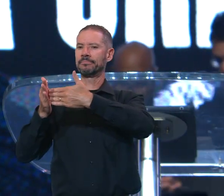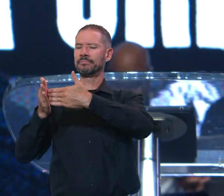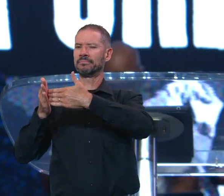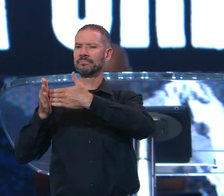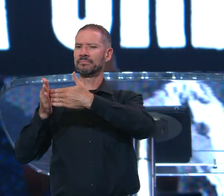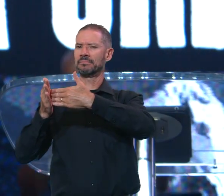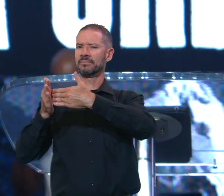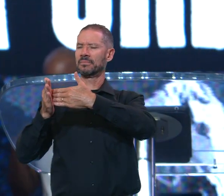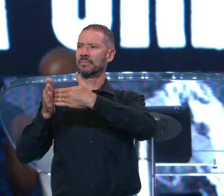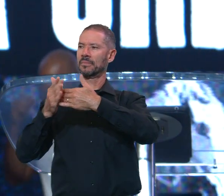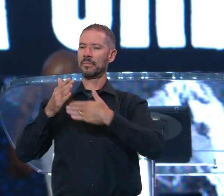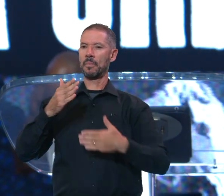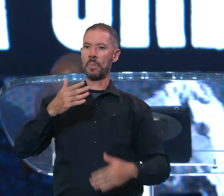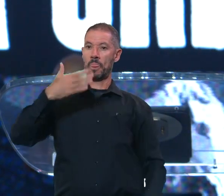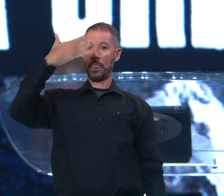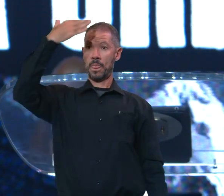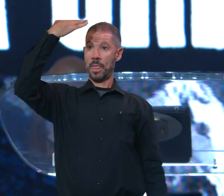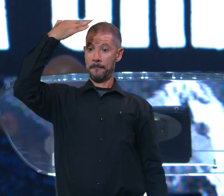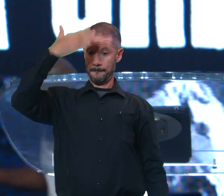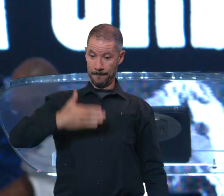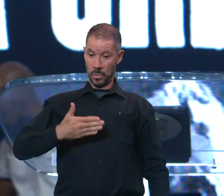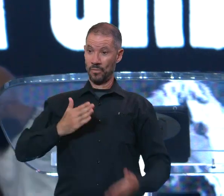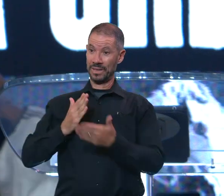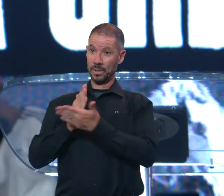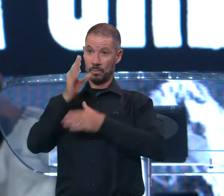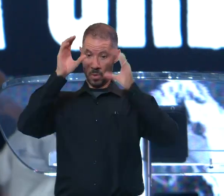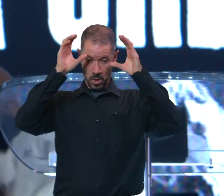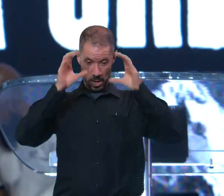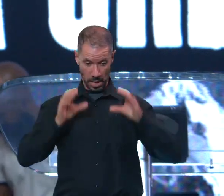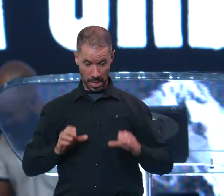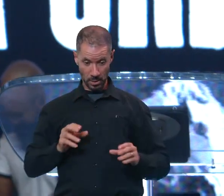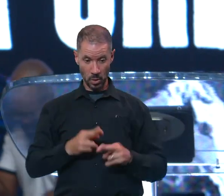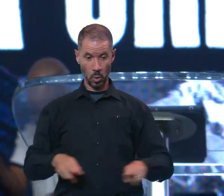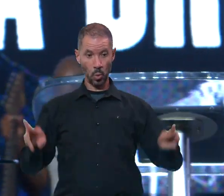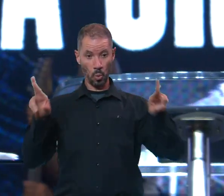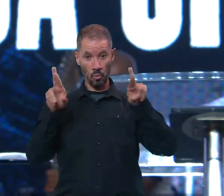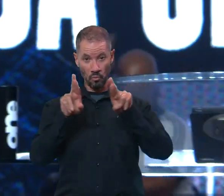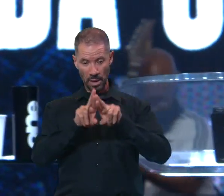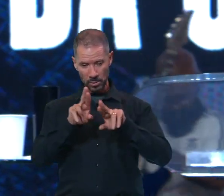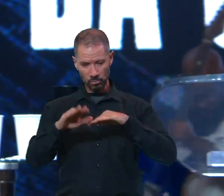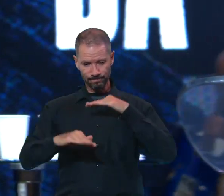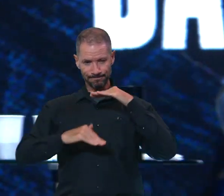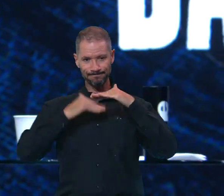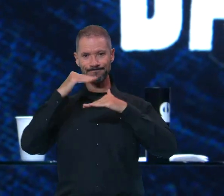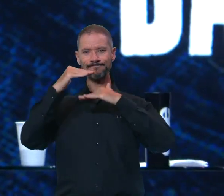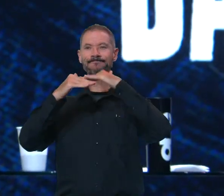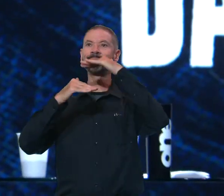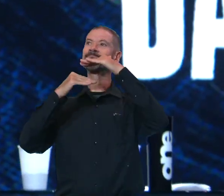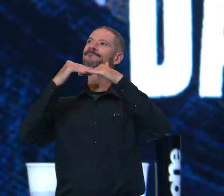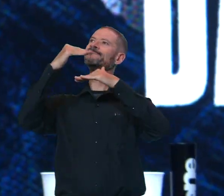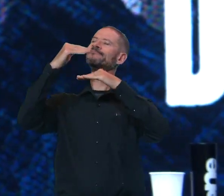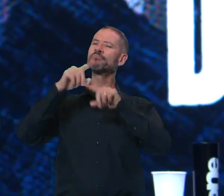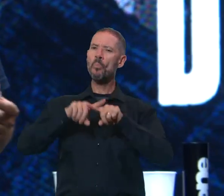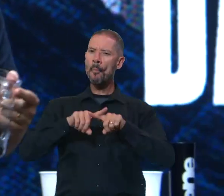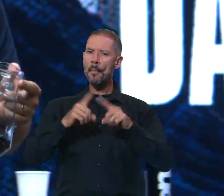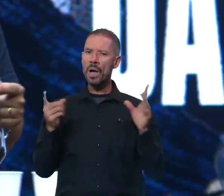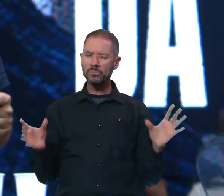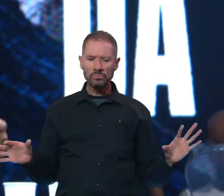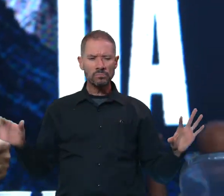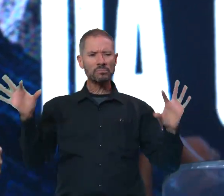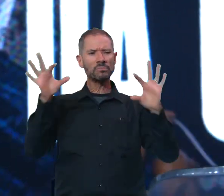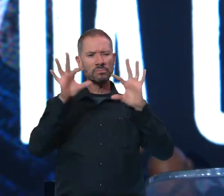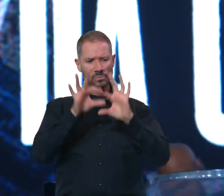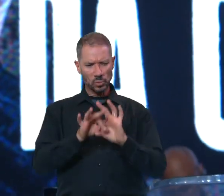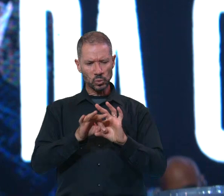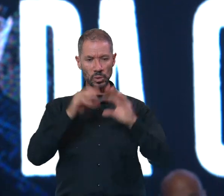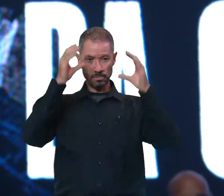cara, aprovado por Deus, o caráter é renovado, crescendo cada vez mais. Mas ajuntar e formar o